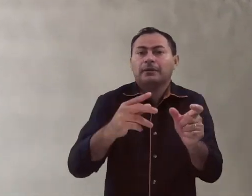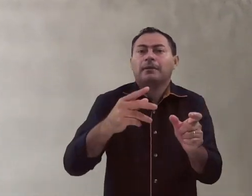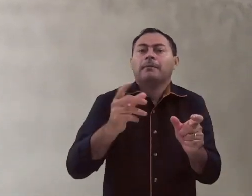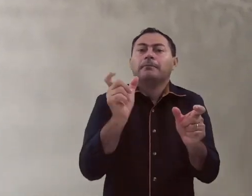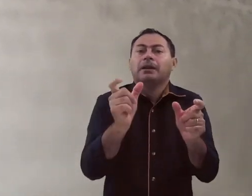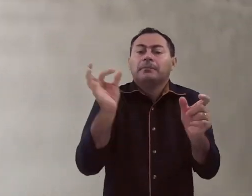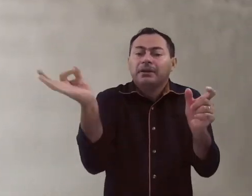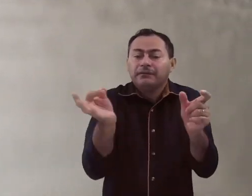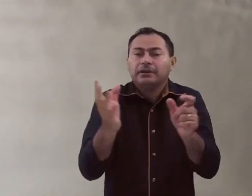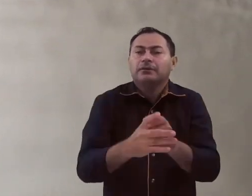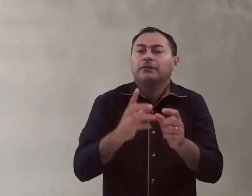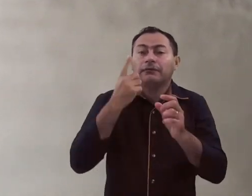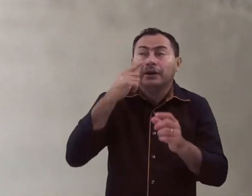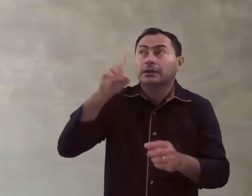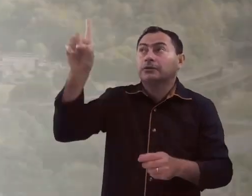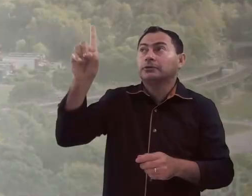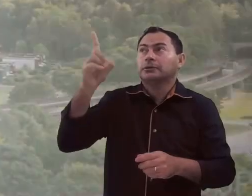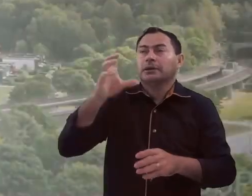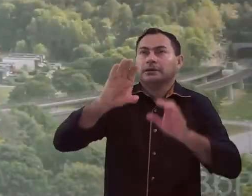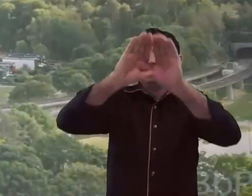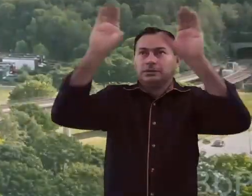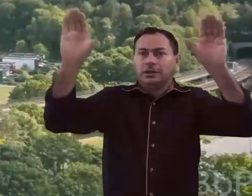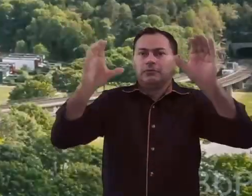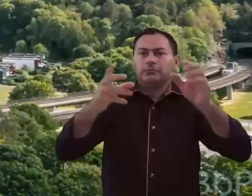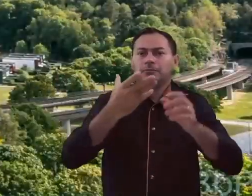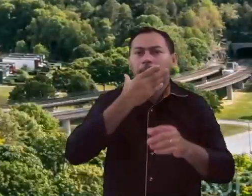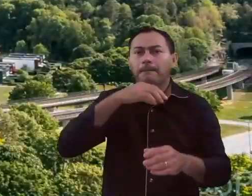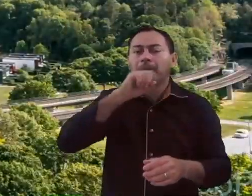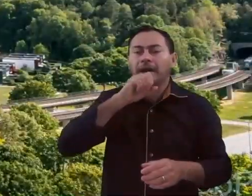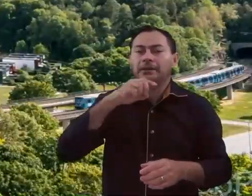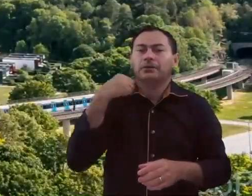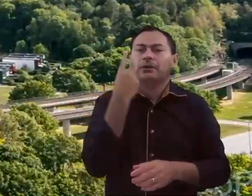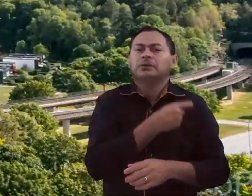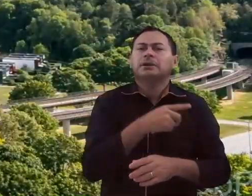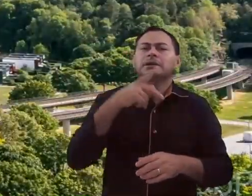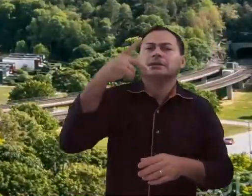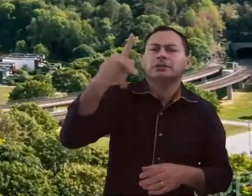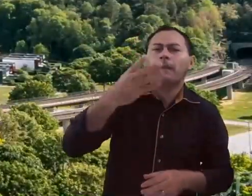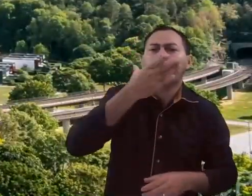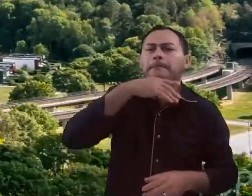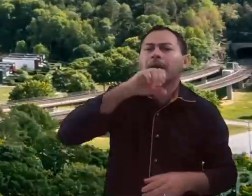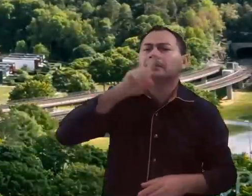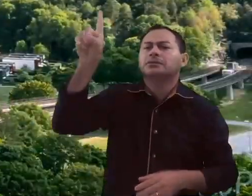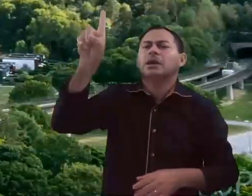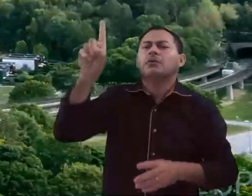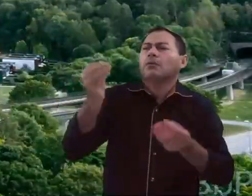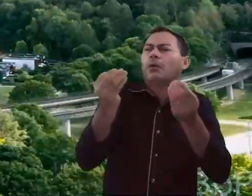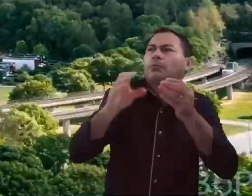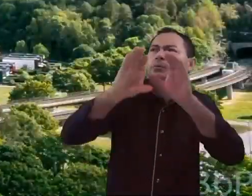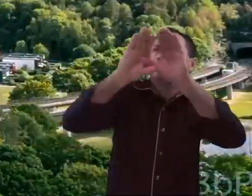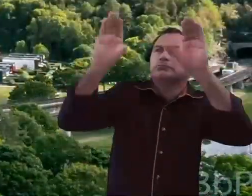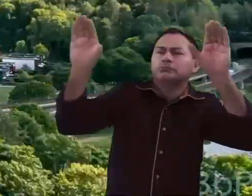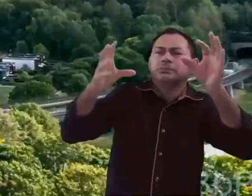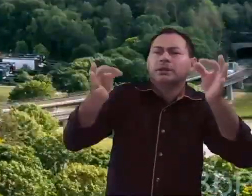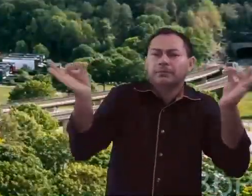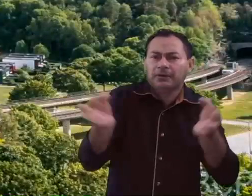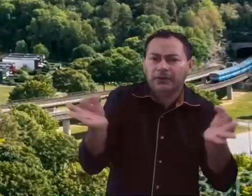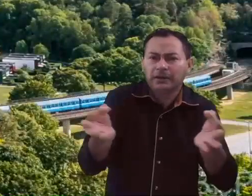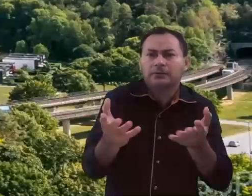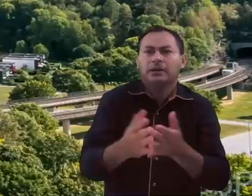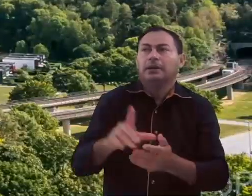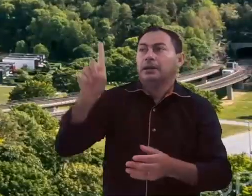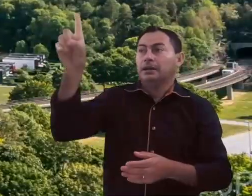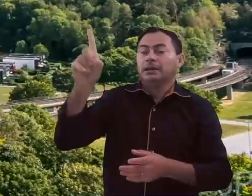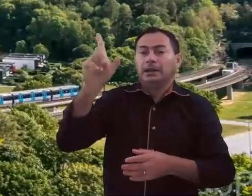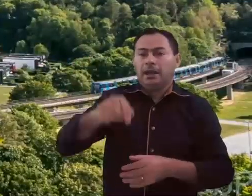Portanto, sejam como é o Pai Celestial de vocês. Muito bem. Como é o seu Pai Celestial? Além de ser